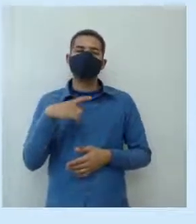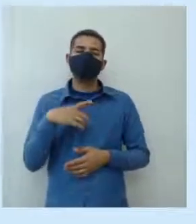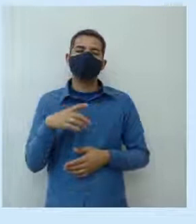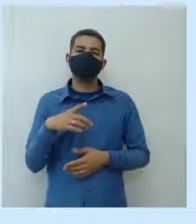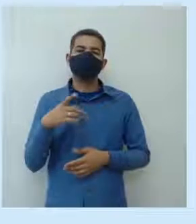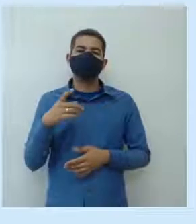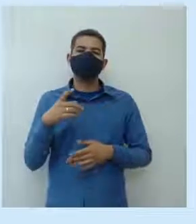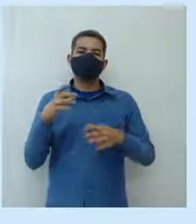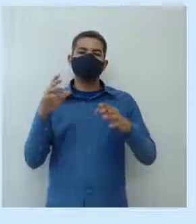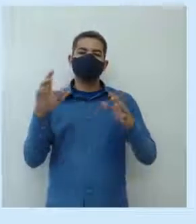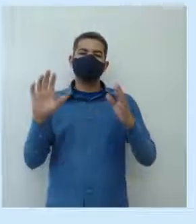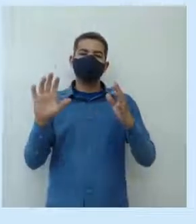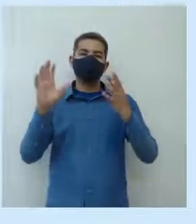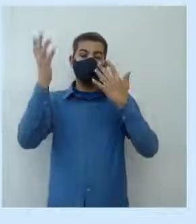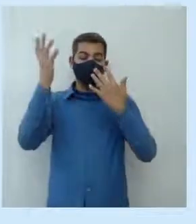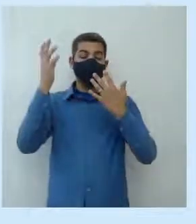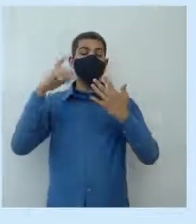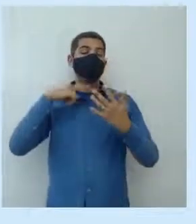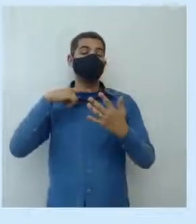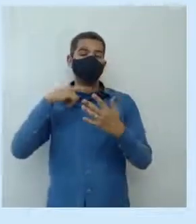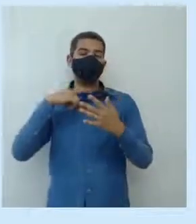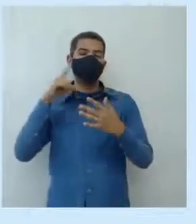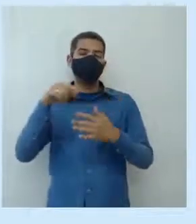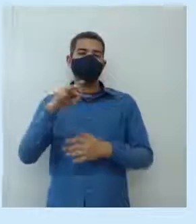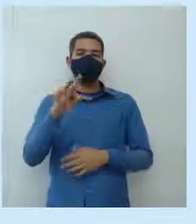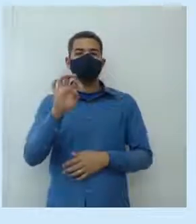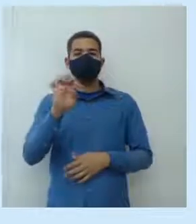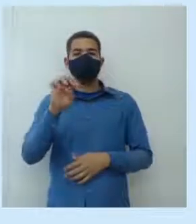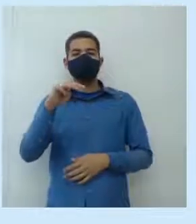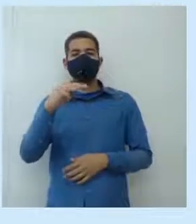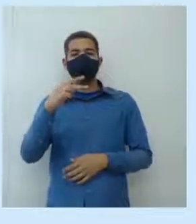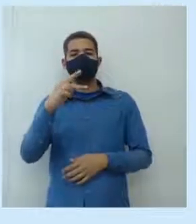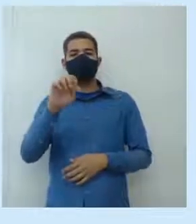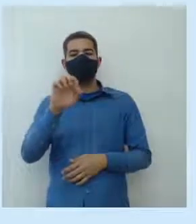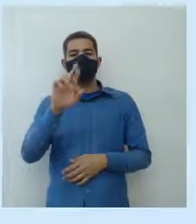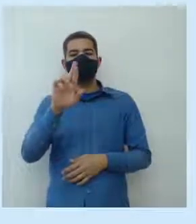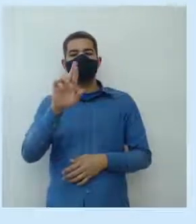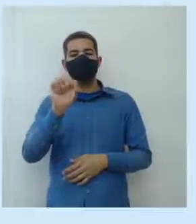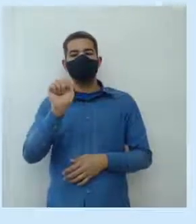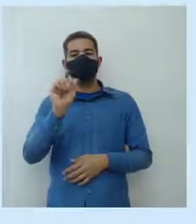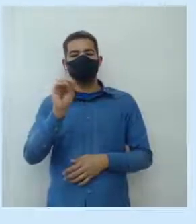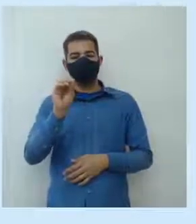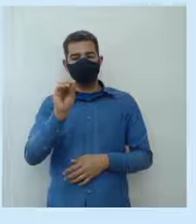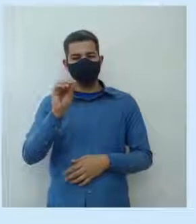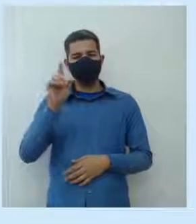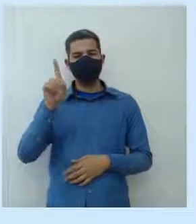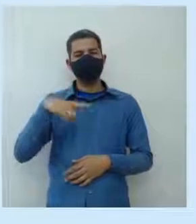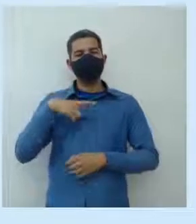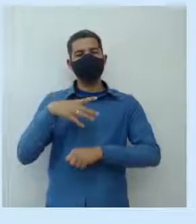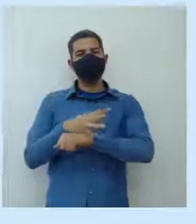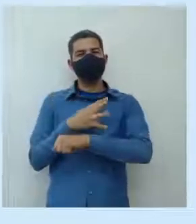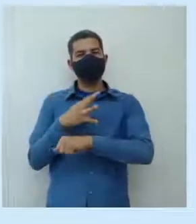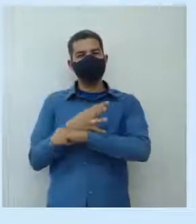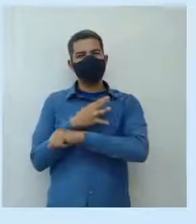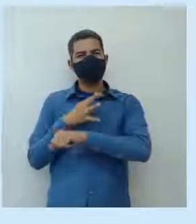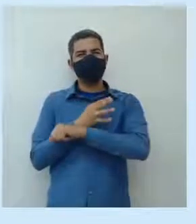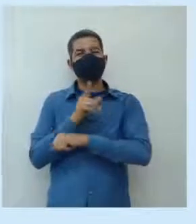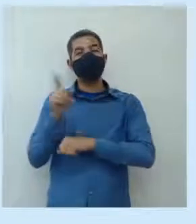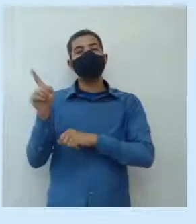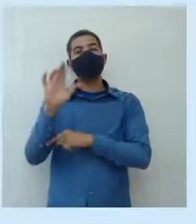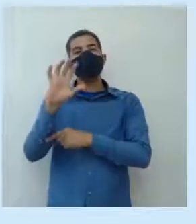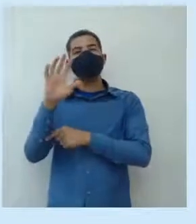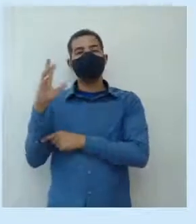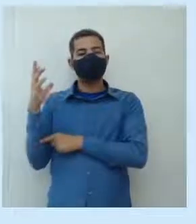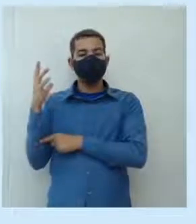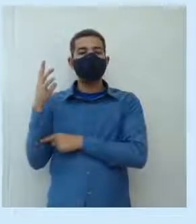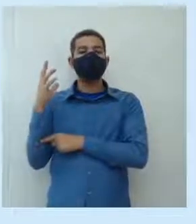num clima mais proveniente para o temperado. Então no semiárido a gente vai encontrar. Essa é a questão da própria resistência dessas plantas em